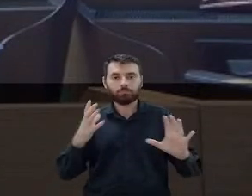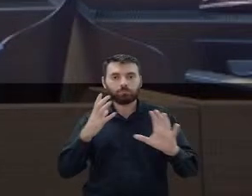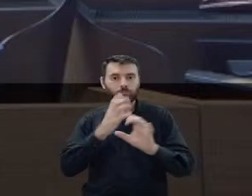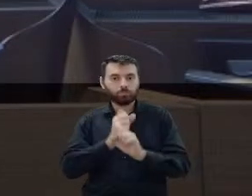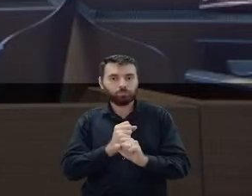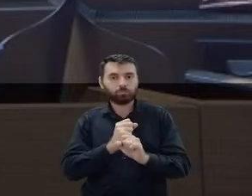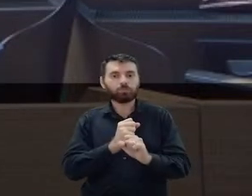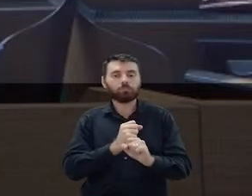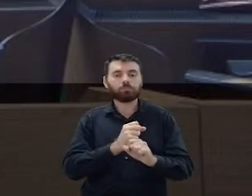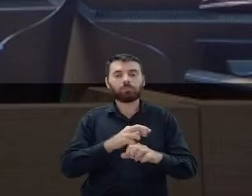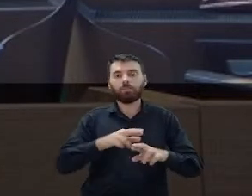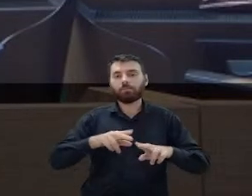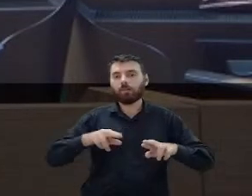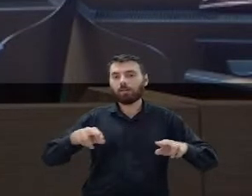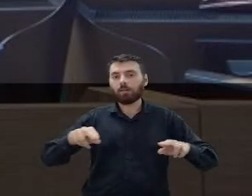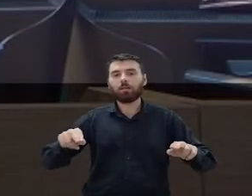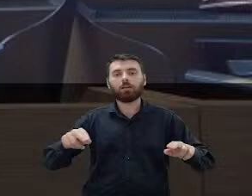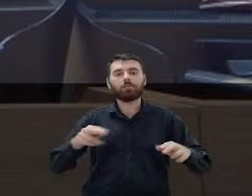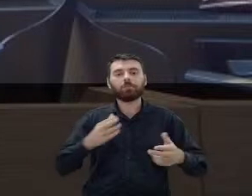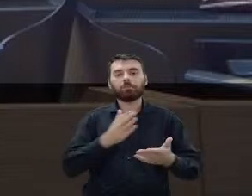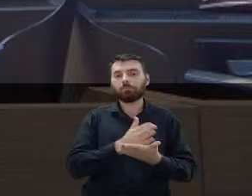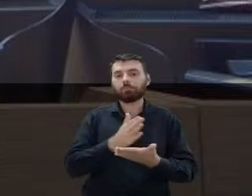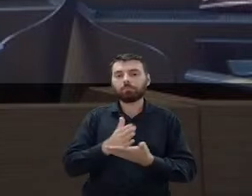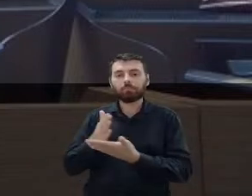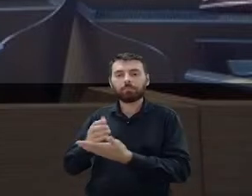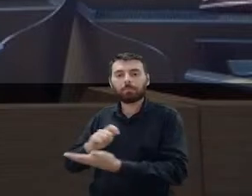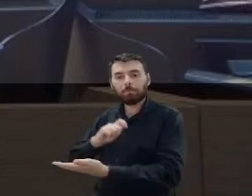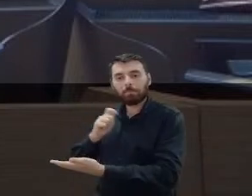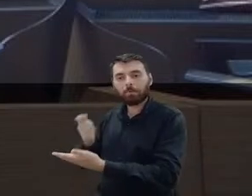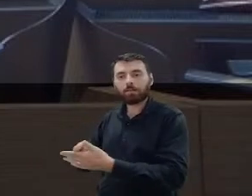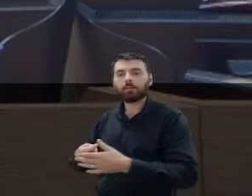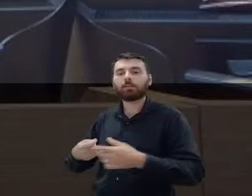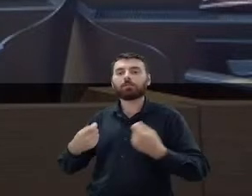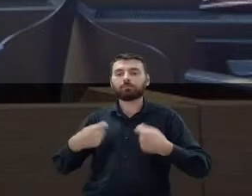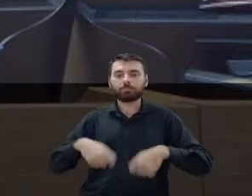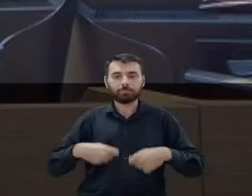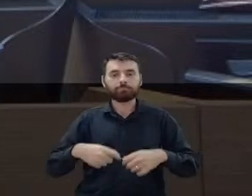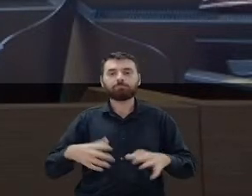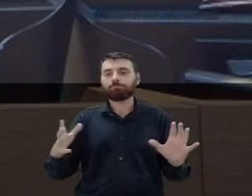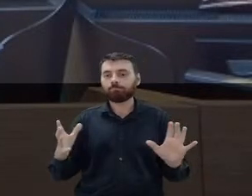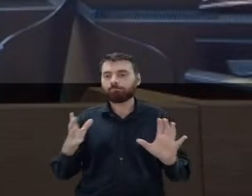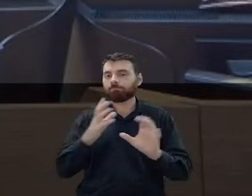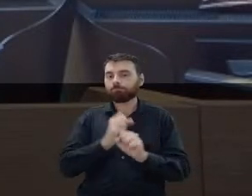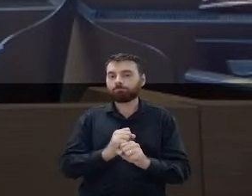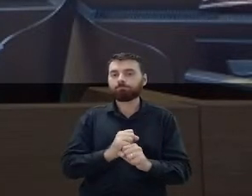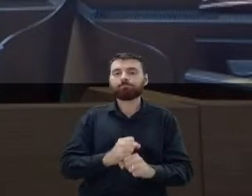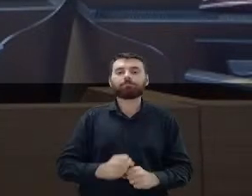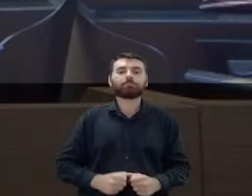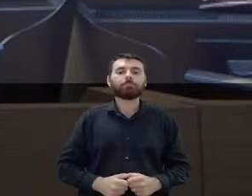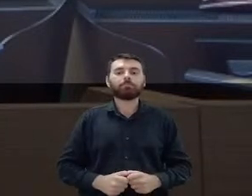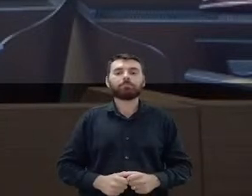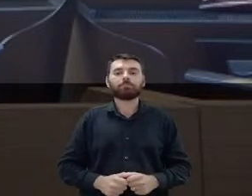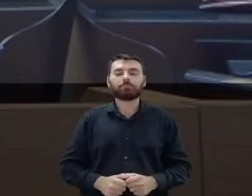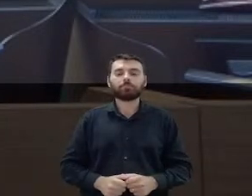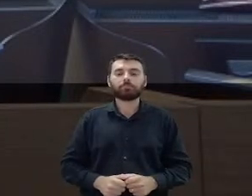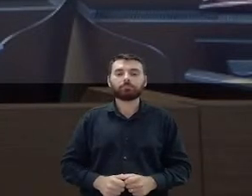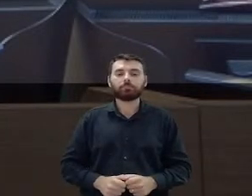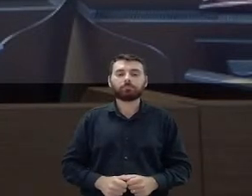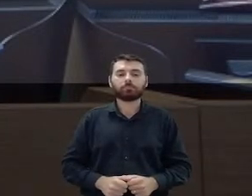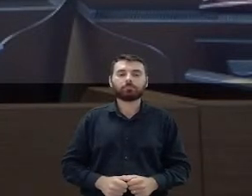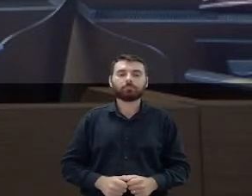reflexas de todas as demais verbas pagas ou, porventura, devidas durante o contrato de trabalho. Acolhido para